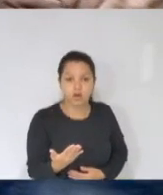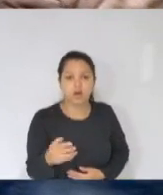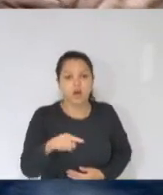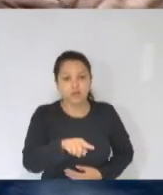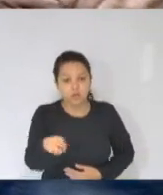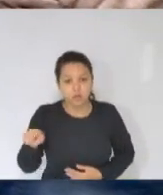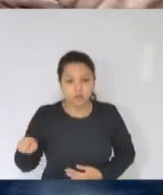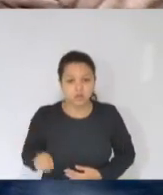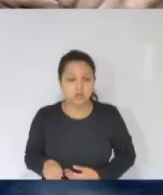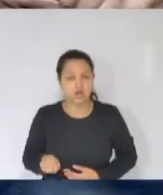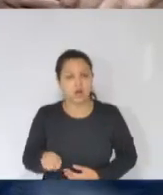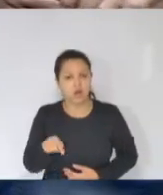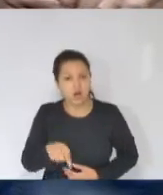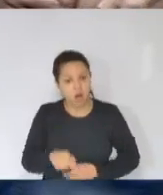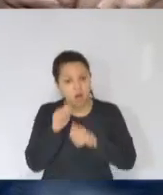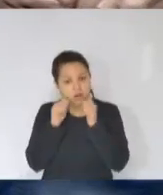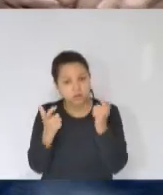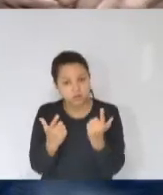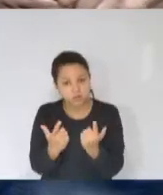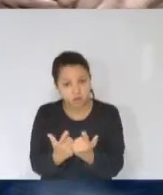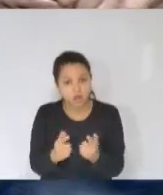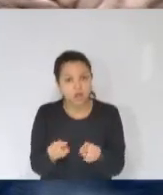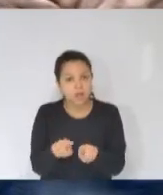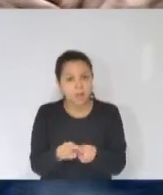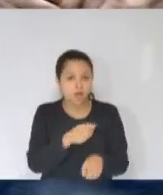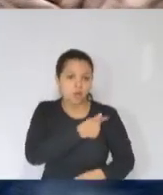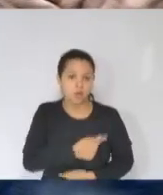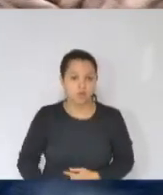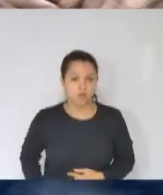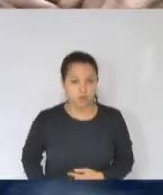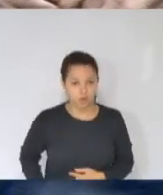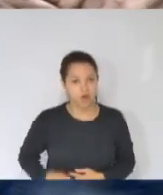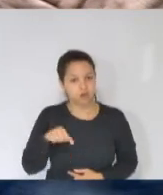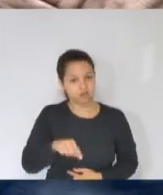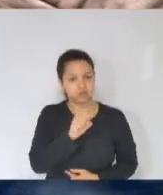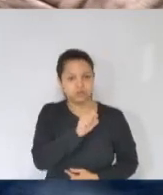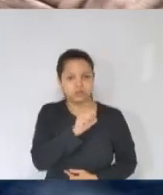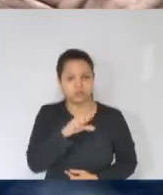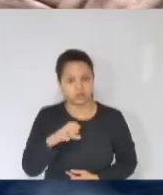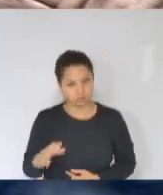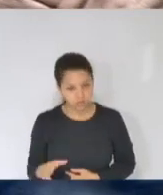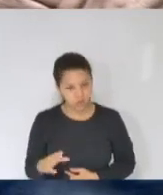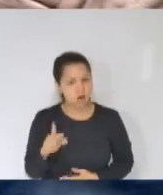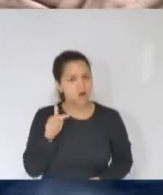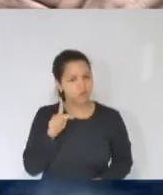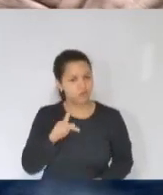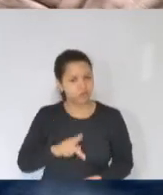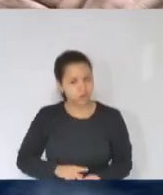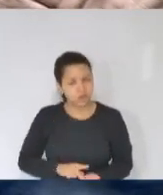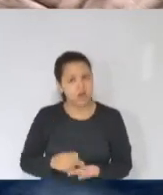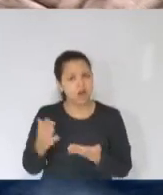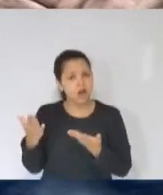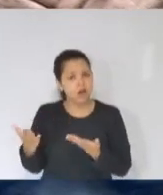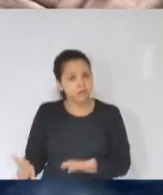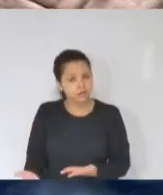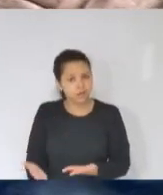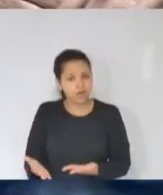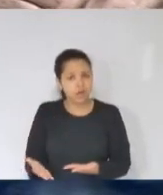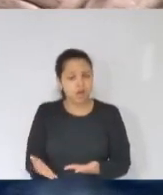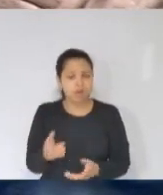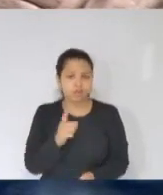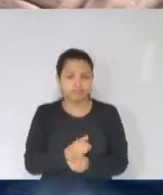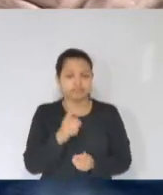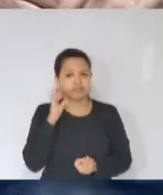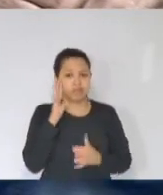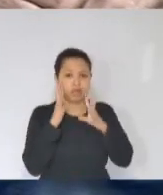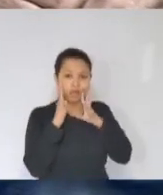casa, do governador de Santa Catarina, para que realmente tome consciência disso que está ocorrendo.